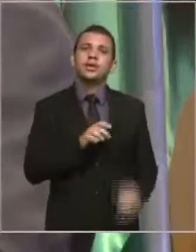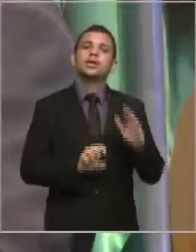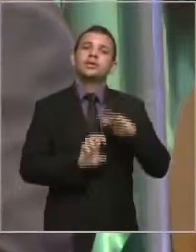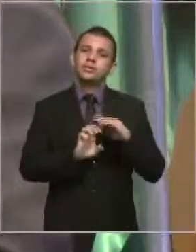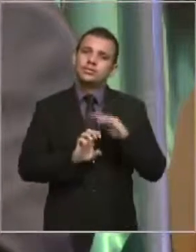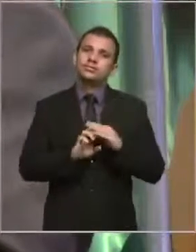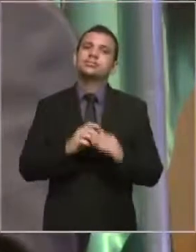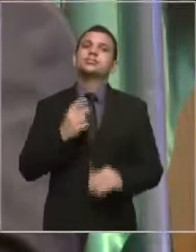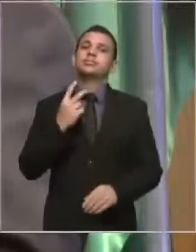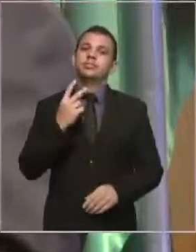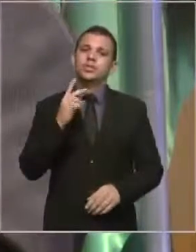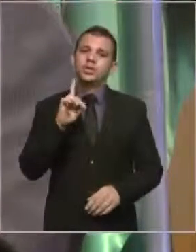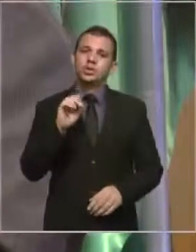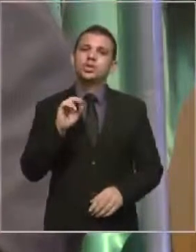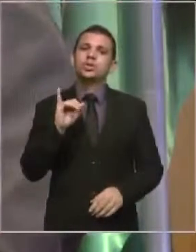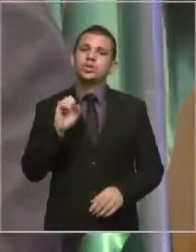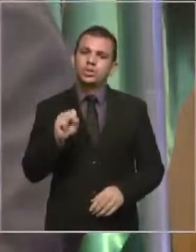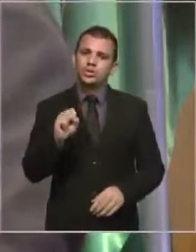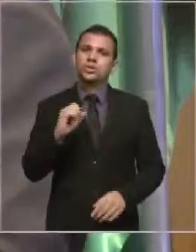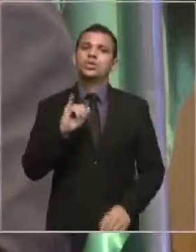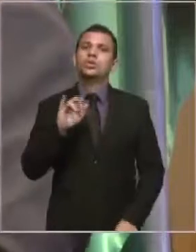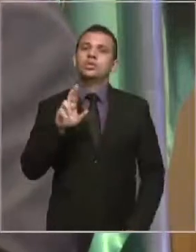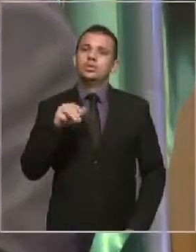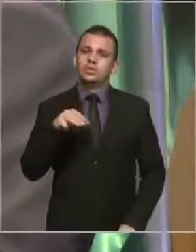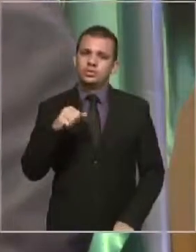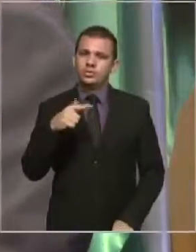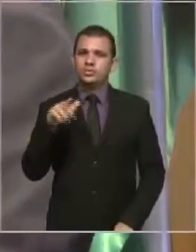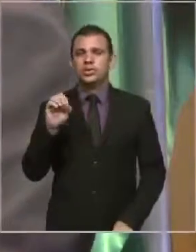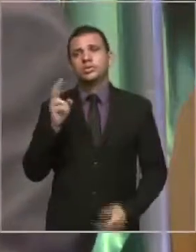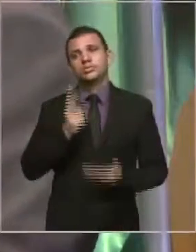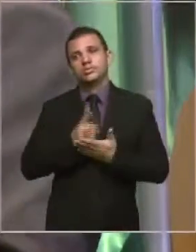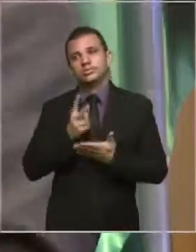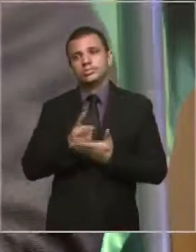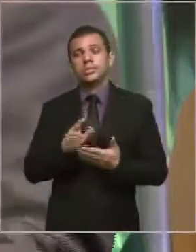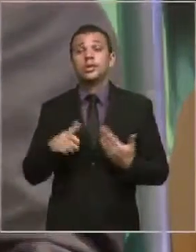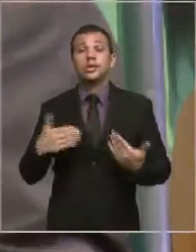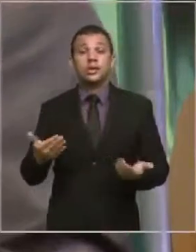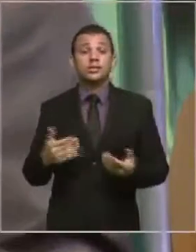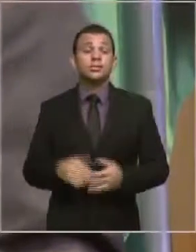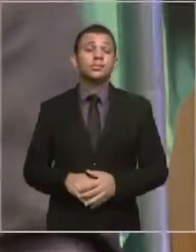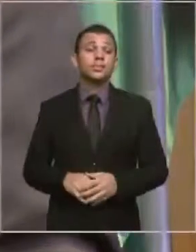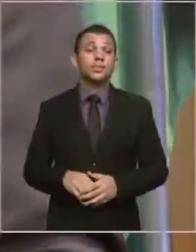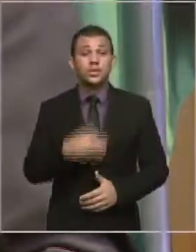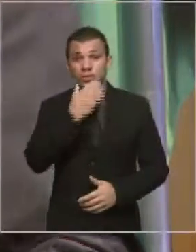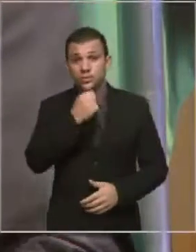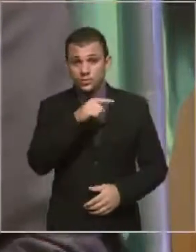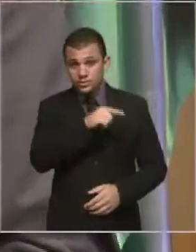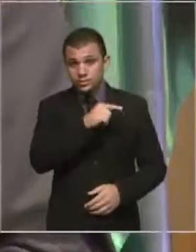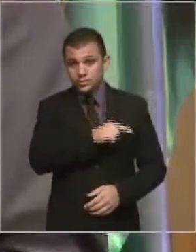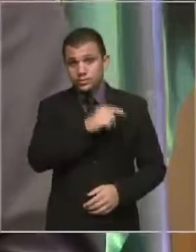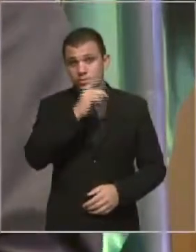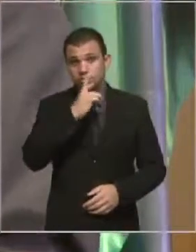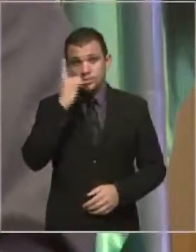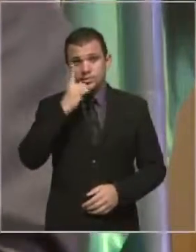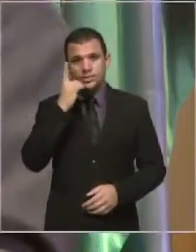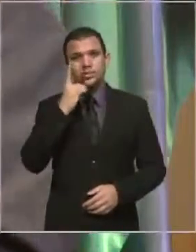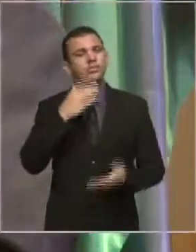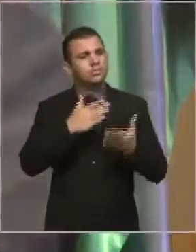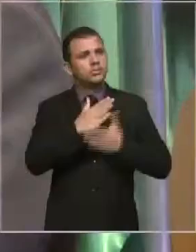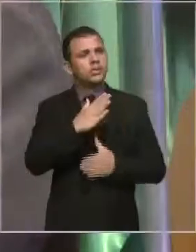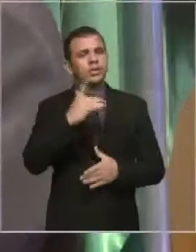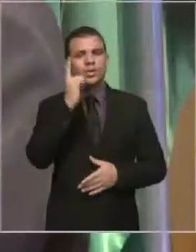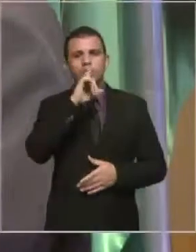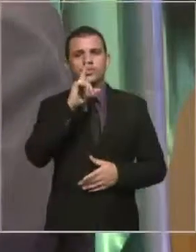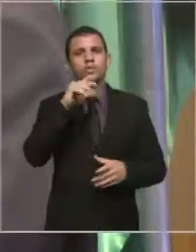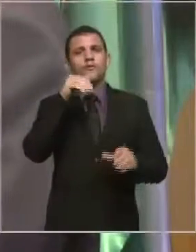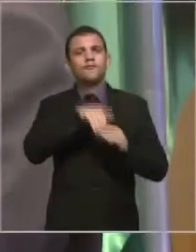Leitor, então, se elege prefeito e começa a discutir com, então, o prefeito Firmino Filho, de Teresina, uma solução